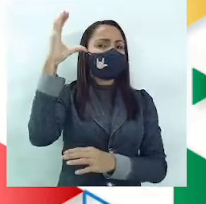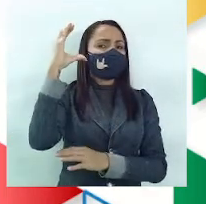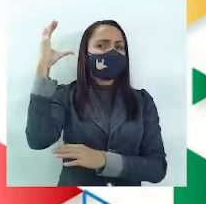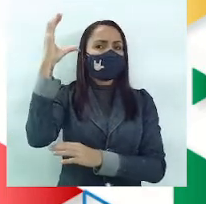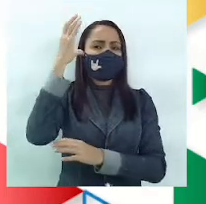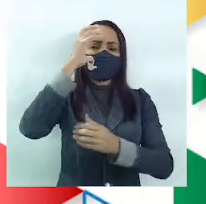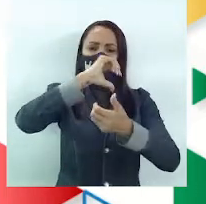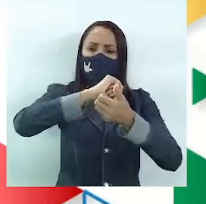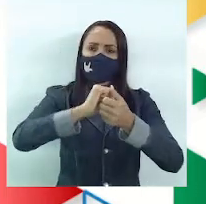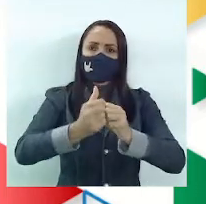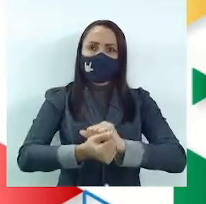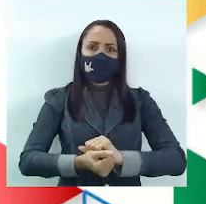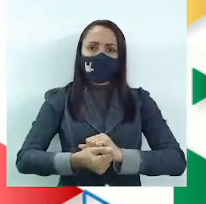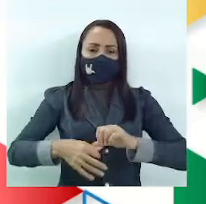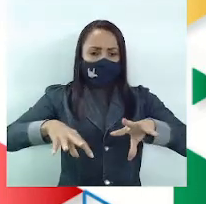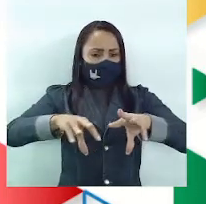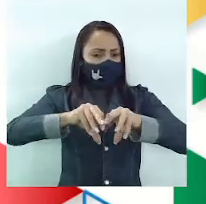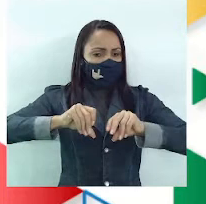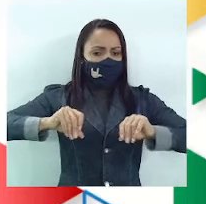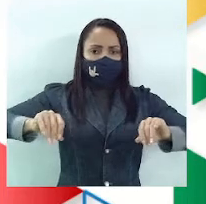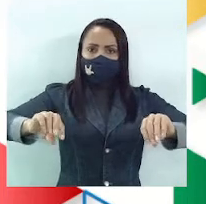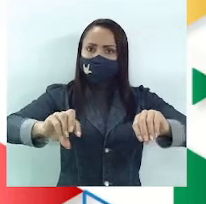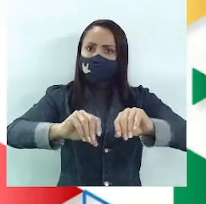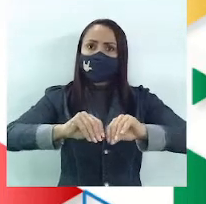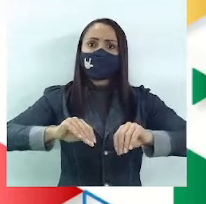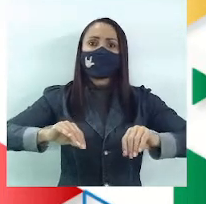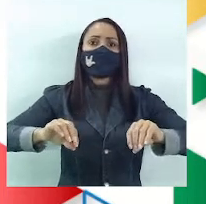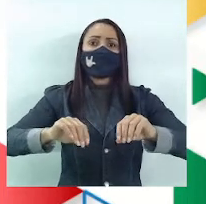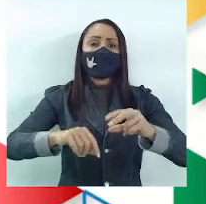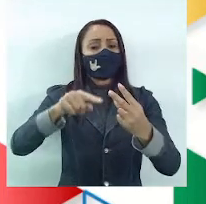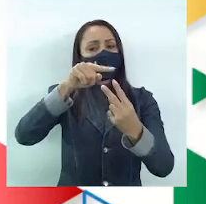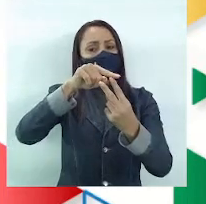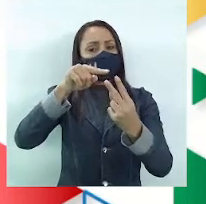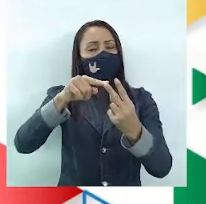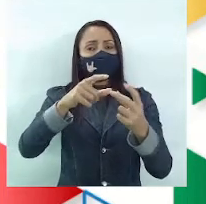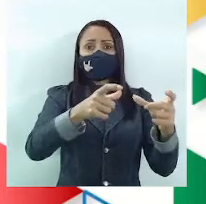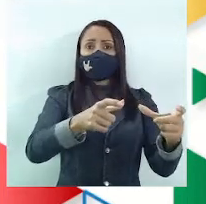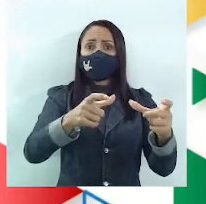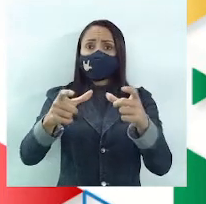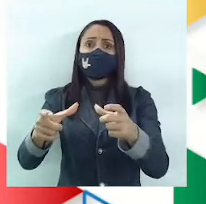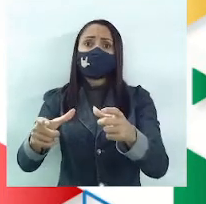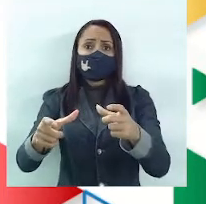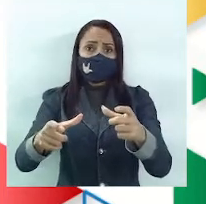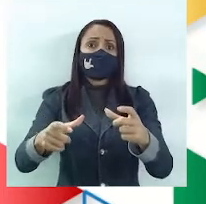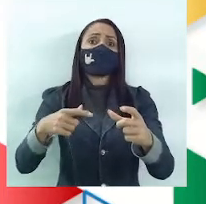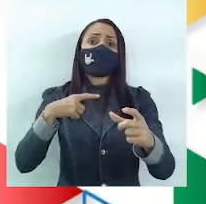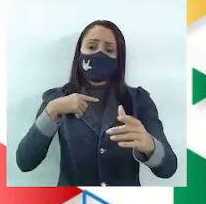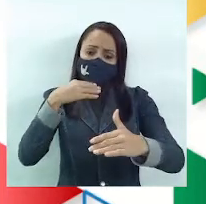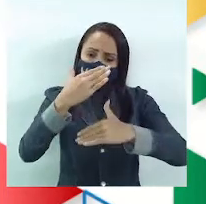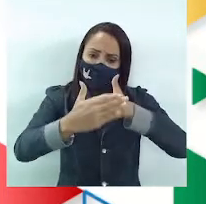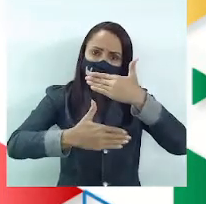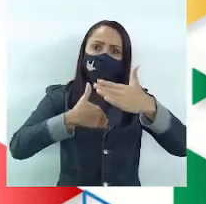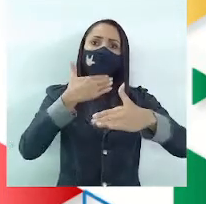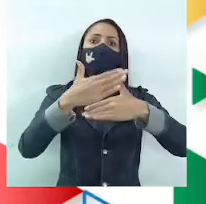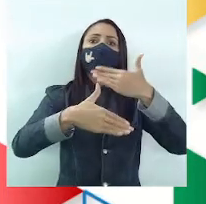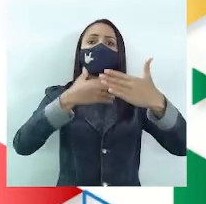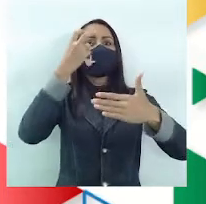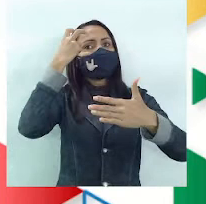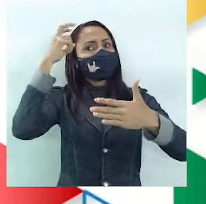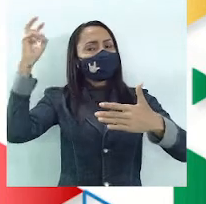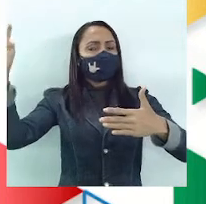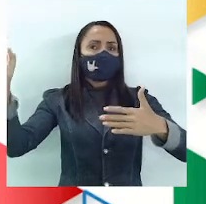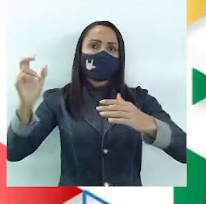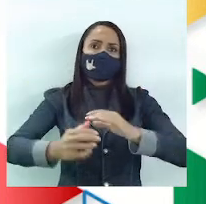o nosso solo, e o de São Vicente. Então, no caso, foram duas regiões, dois locais em que teve esse grande avanço da cultura